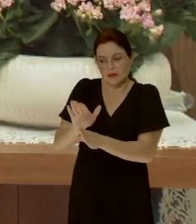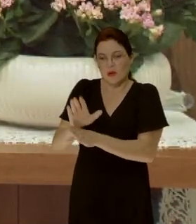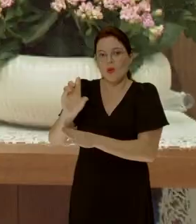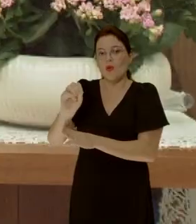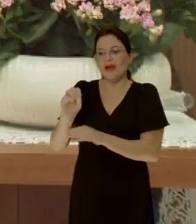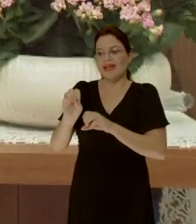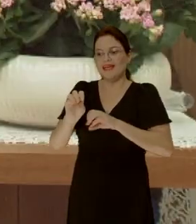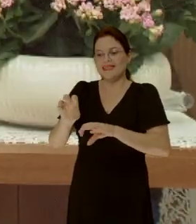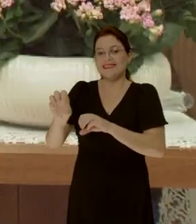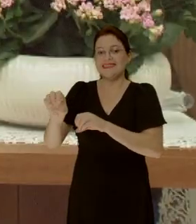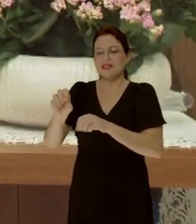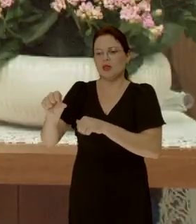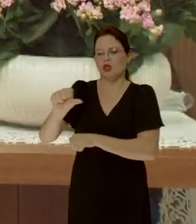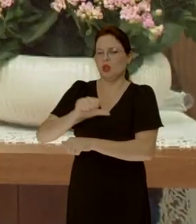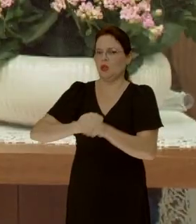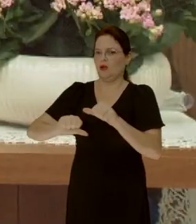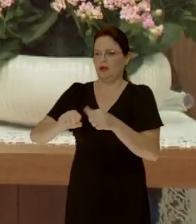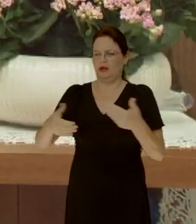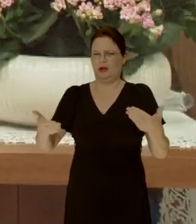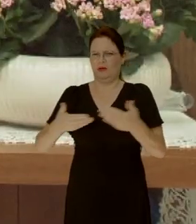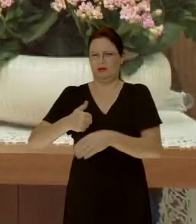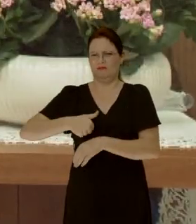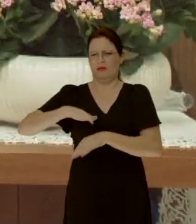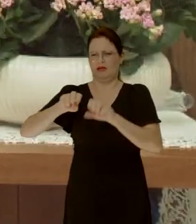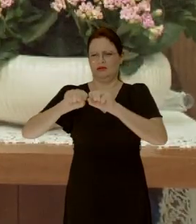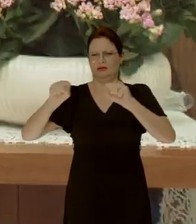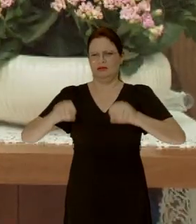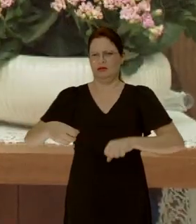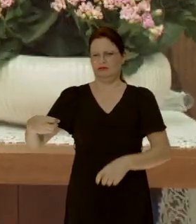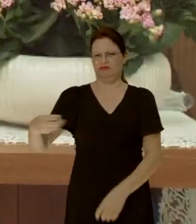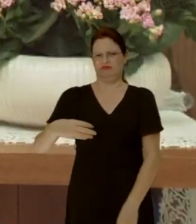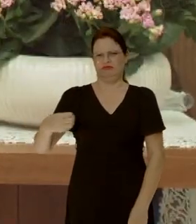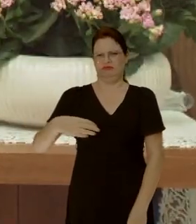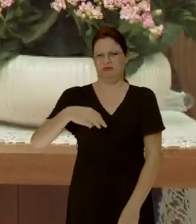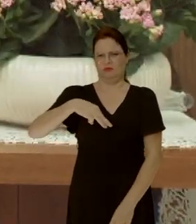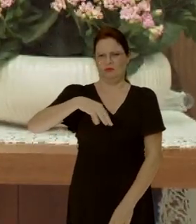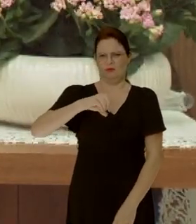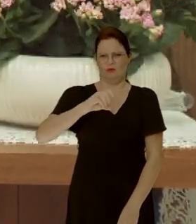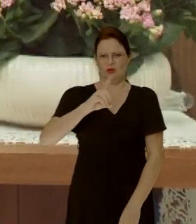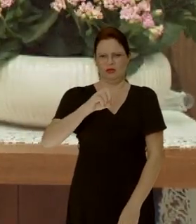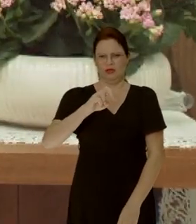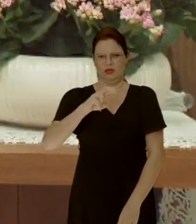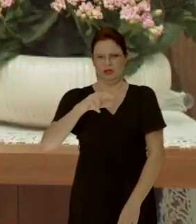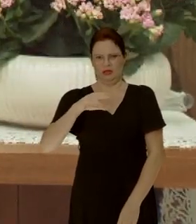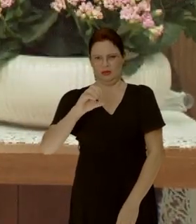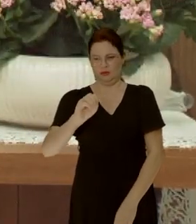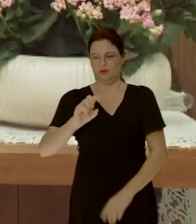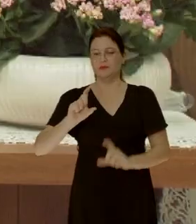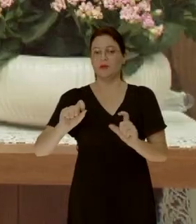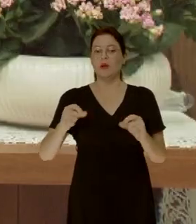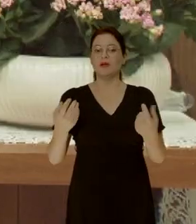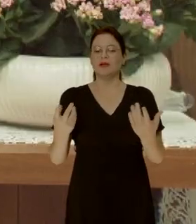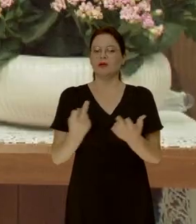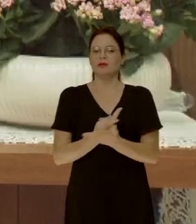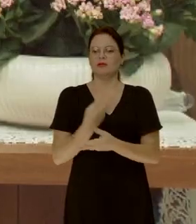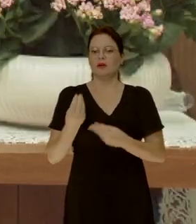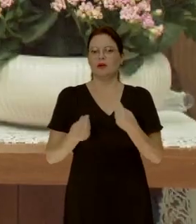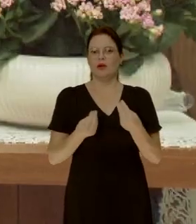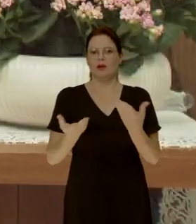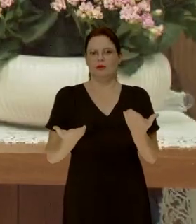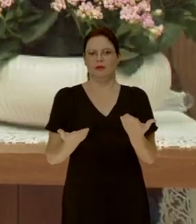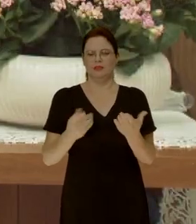um sistema moderno. E o sistema moderno que tinha era o sistema de governar a universidade